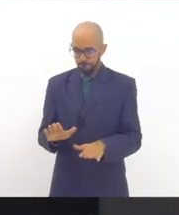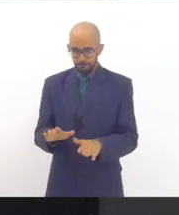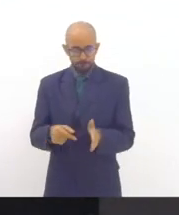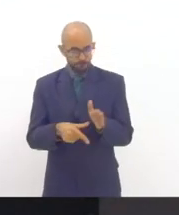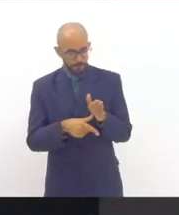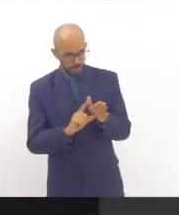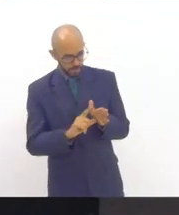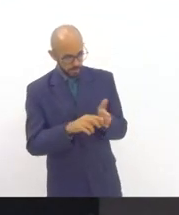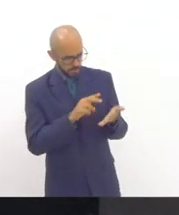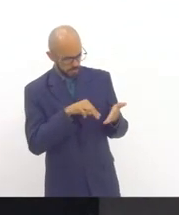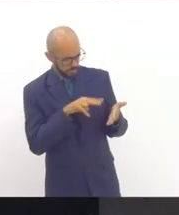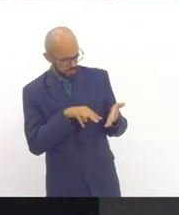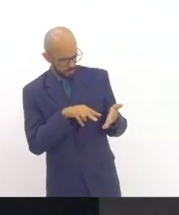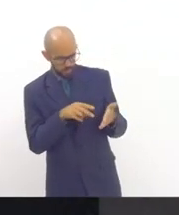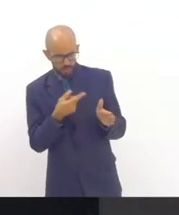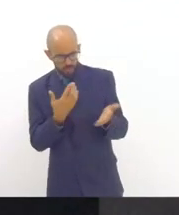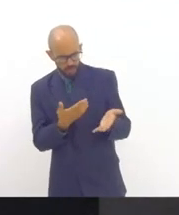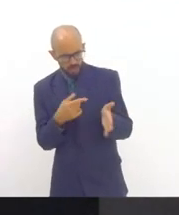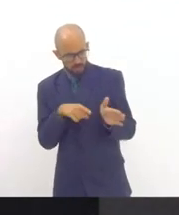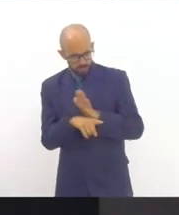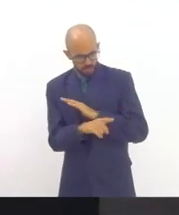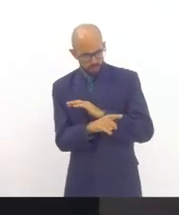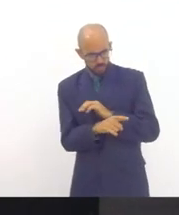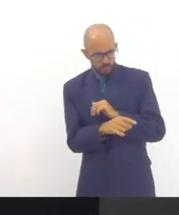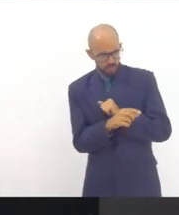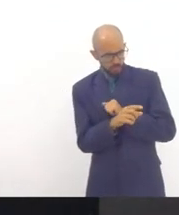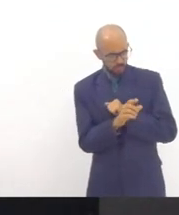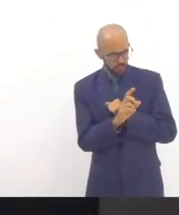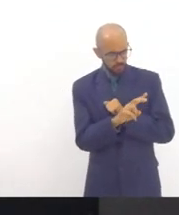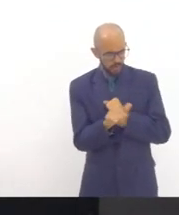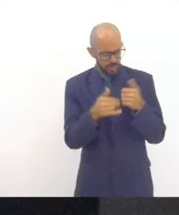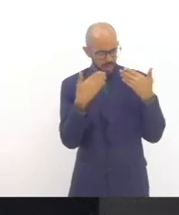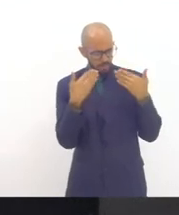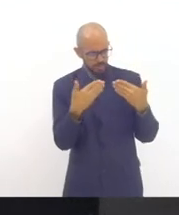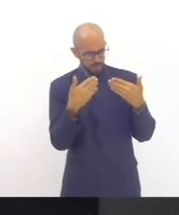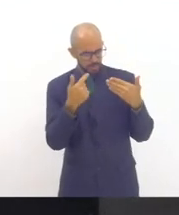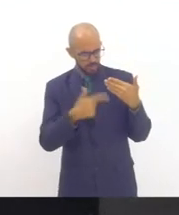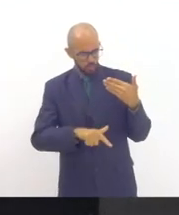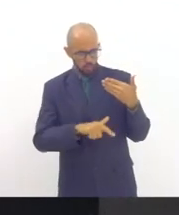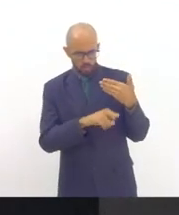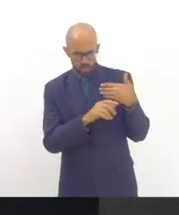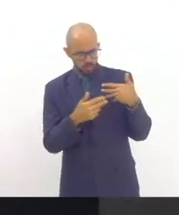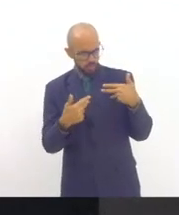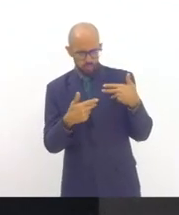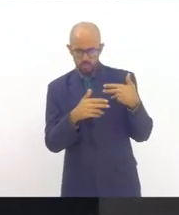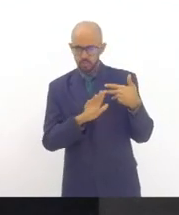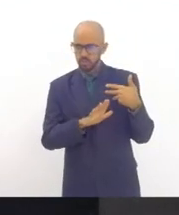carta, podia fazer uma pergunta? A senhora vai fazer mais alguma apresentação?